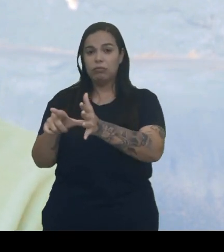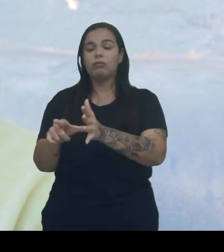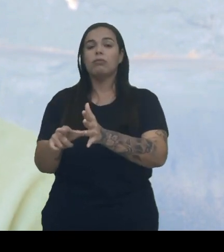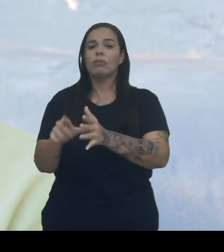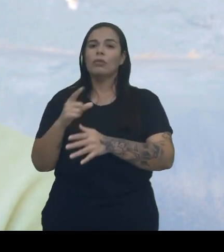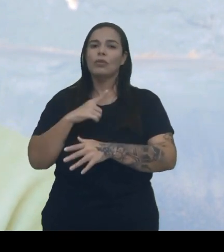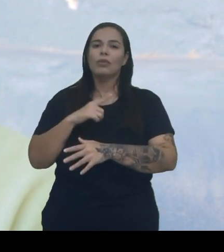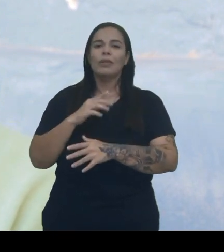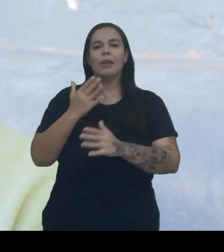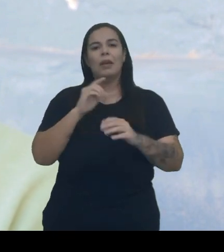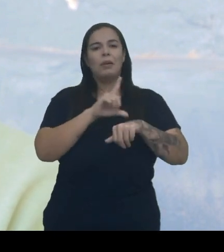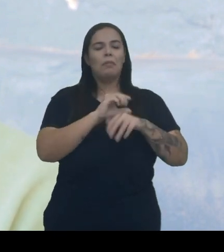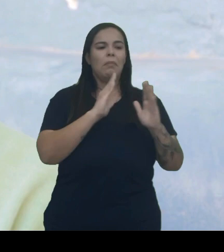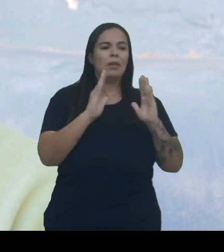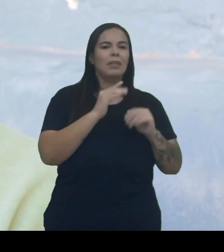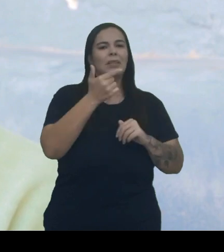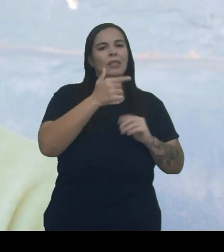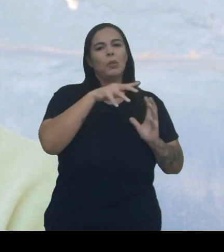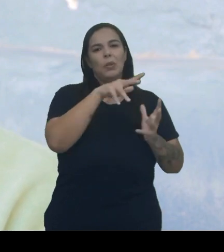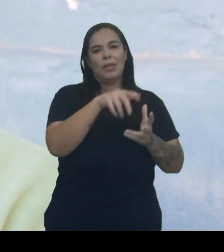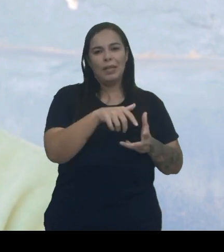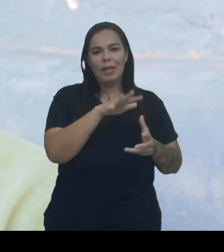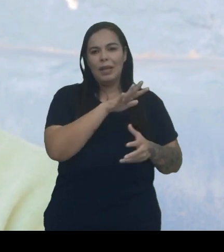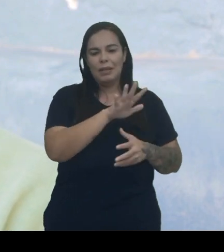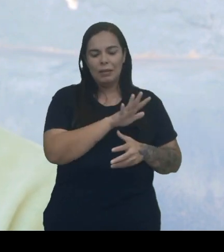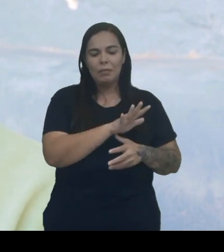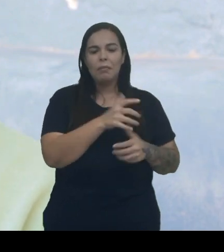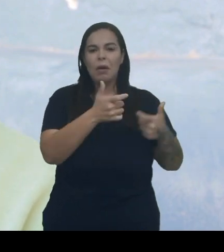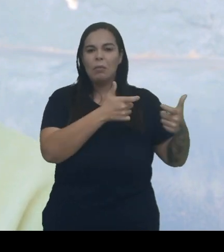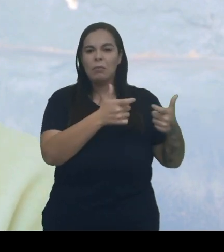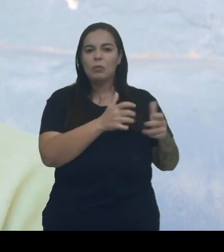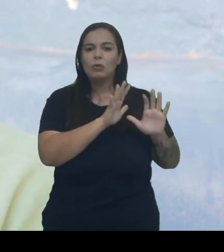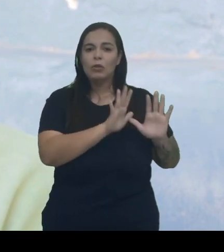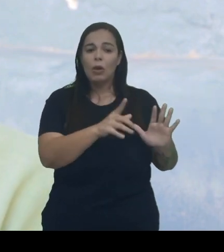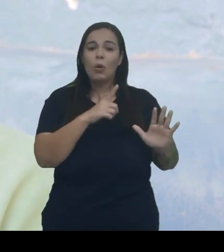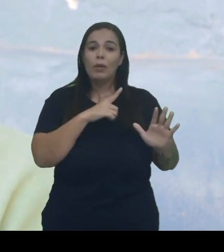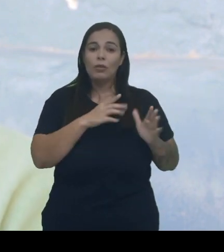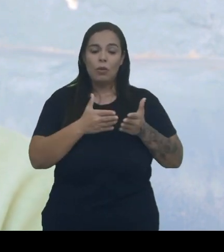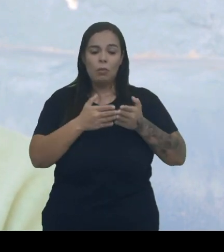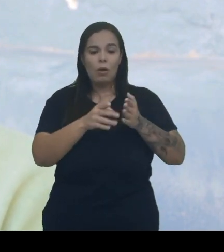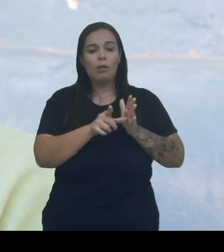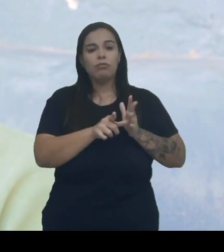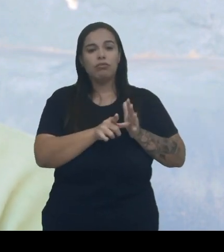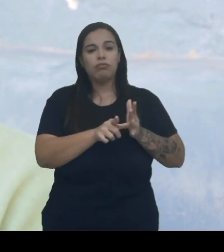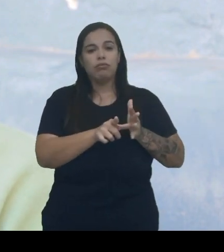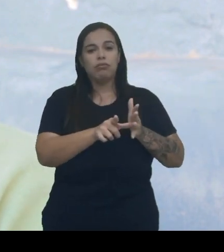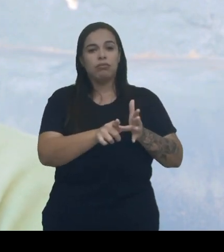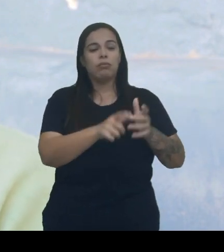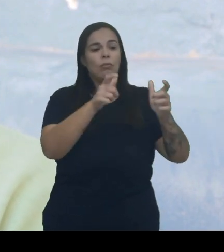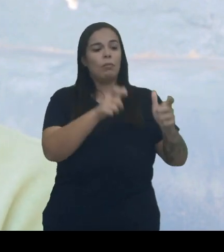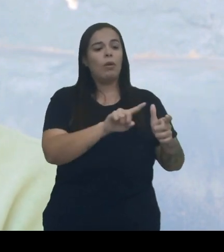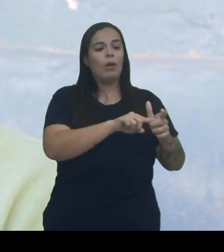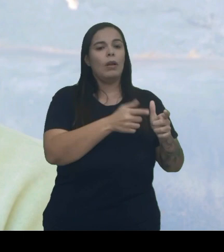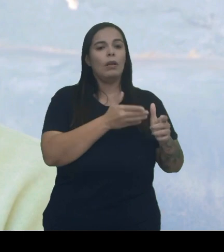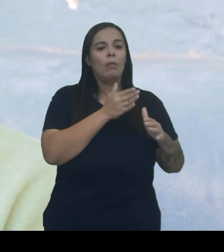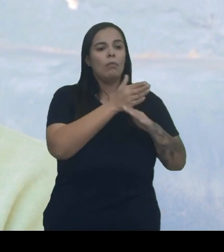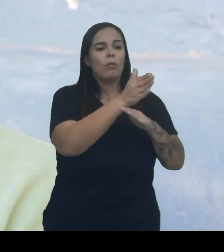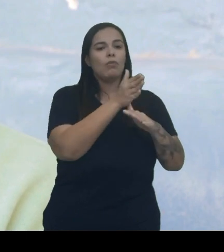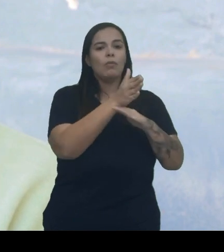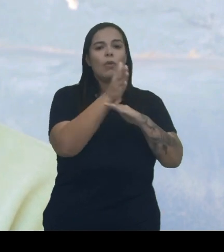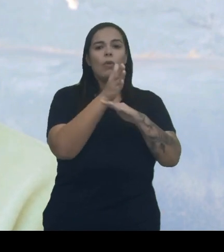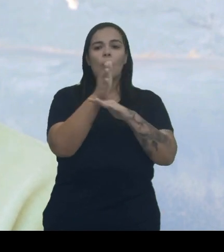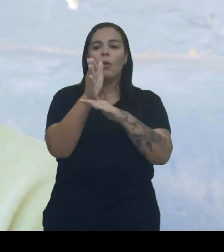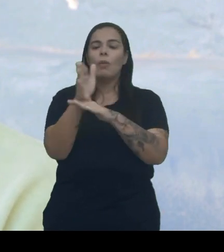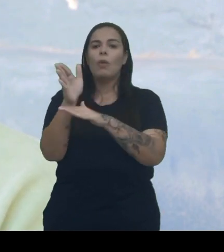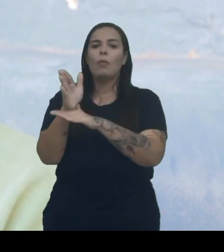Mundial, um Arquimedes, mas era motor que ia para Itaipuaçu, para Piratininga, tá entendendo?